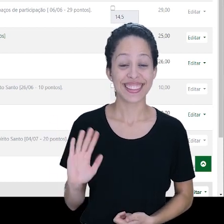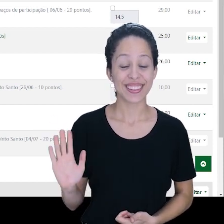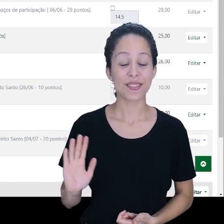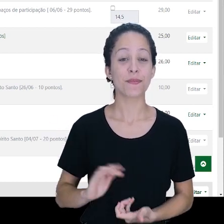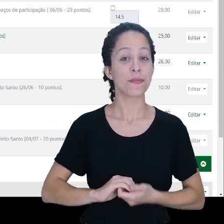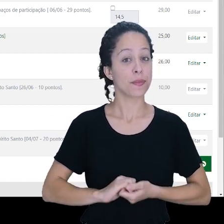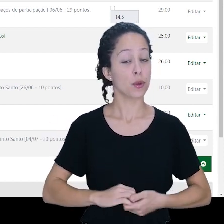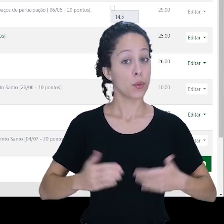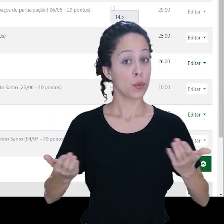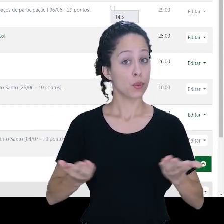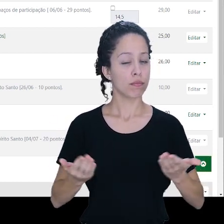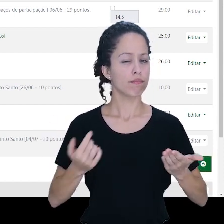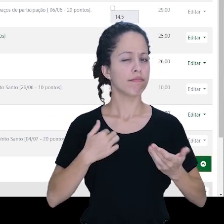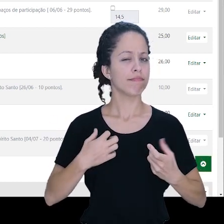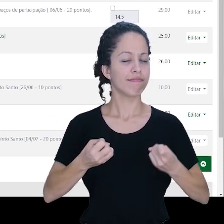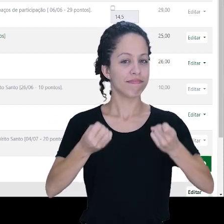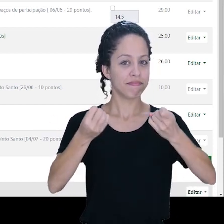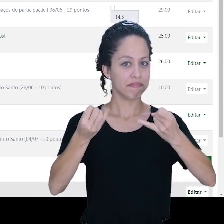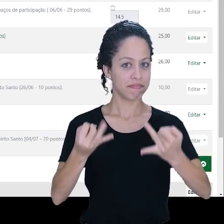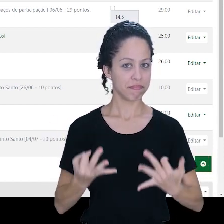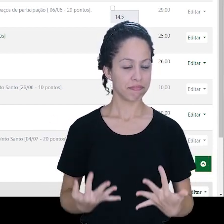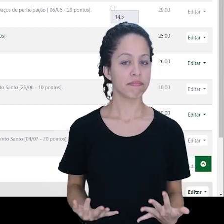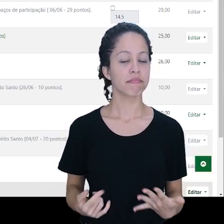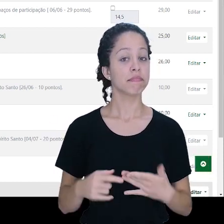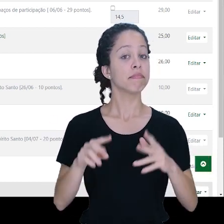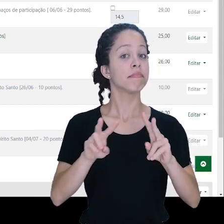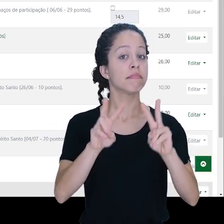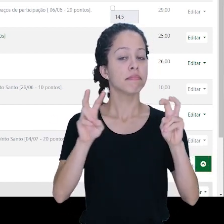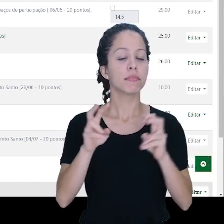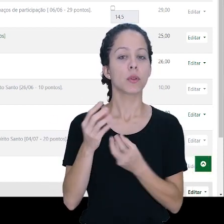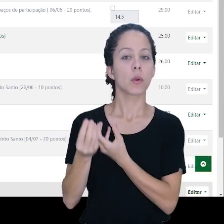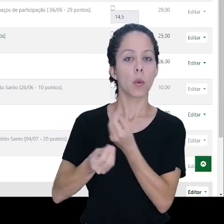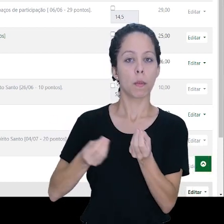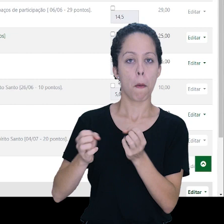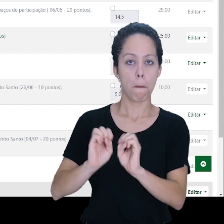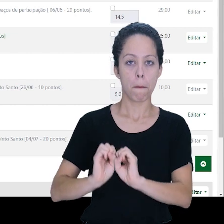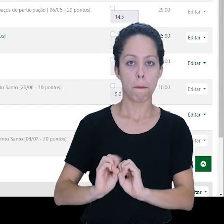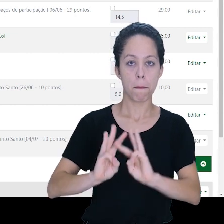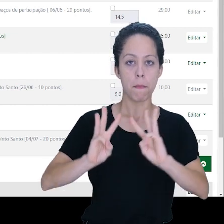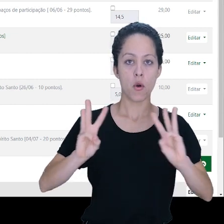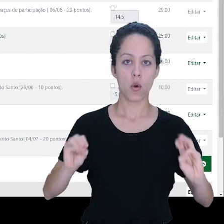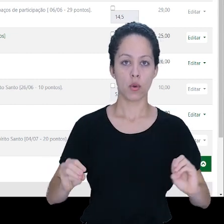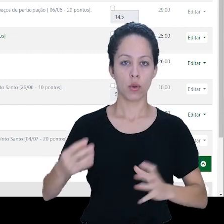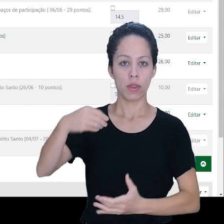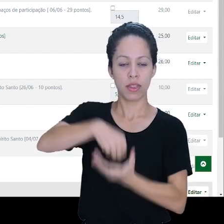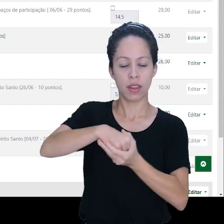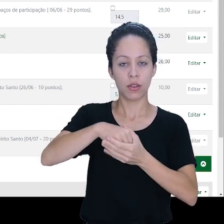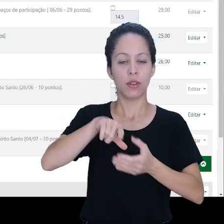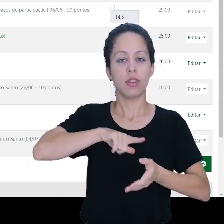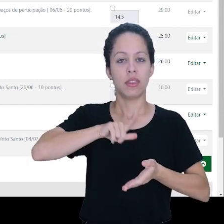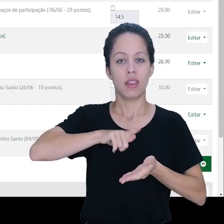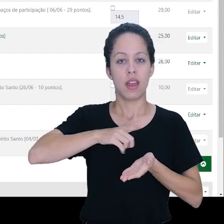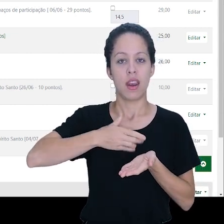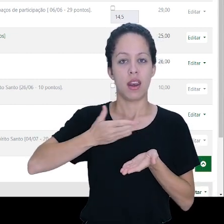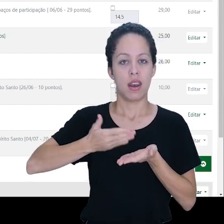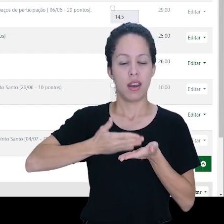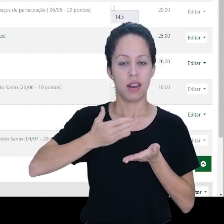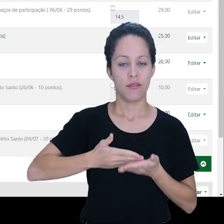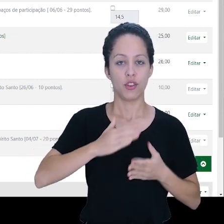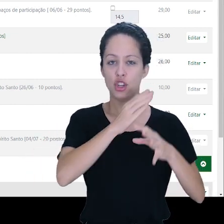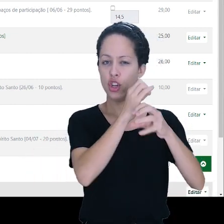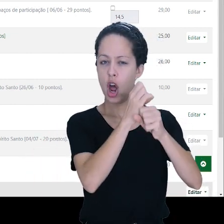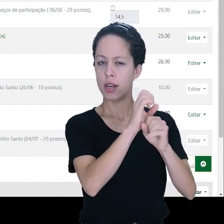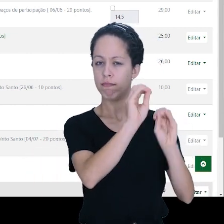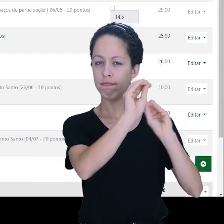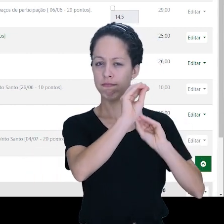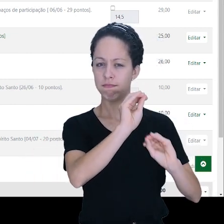Olá hoje quero falar um pouco para você sobre o livro de notas no Moodle E como você faz para